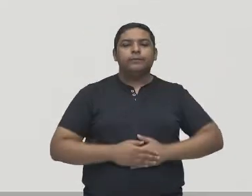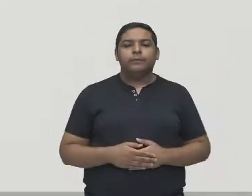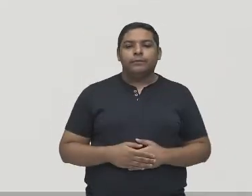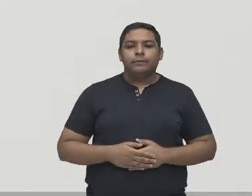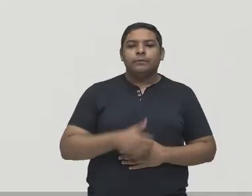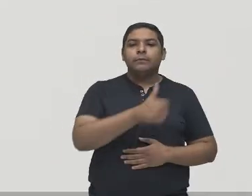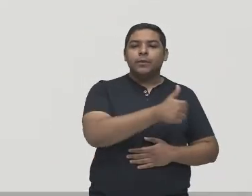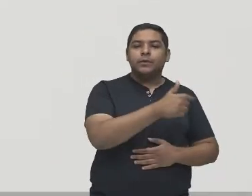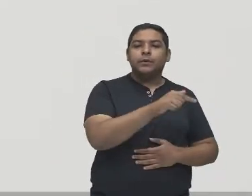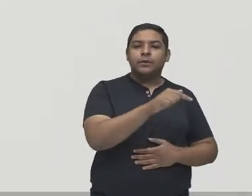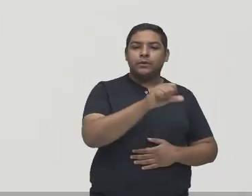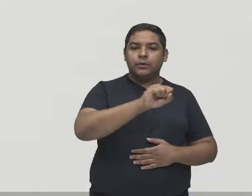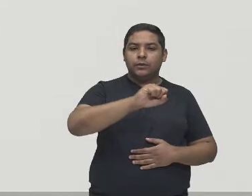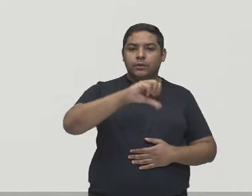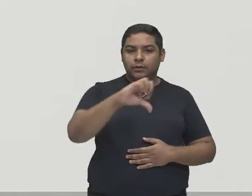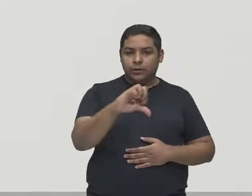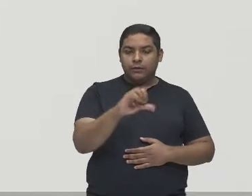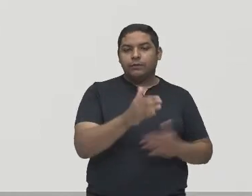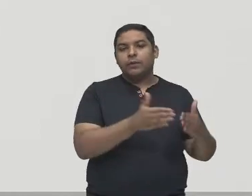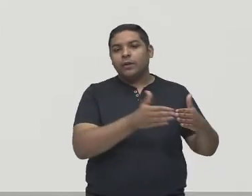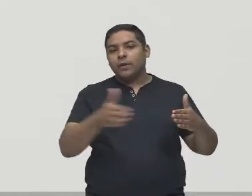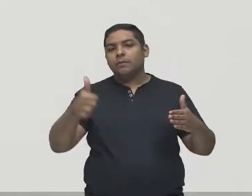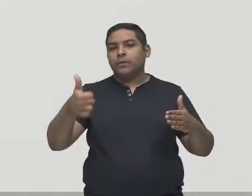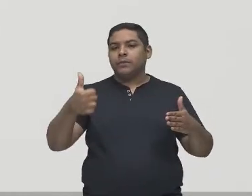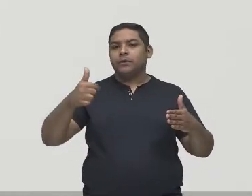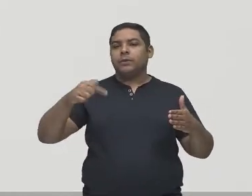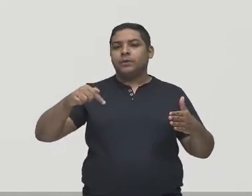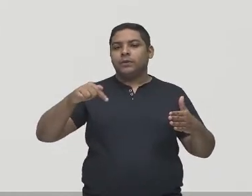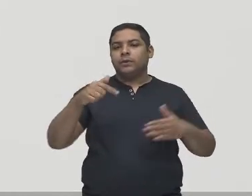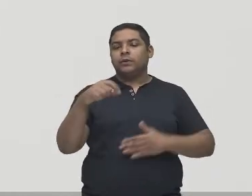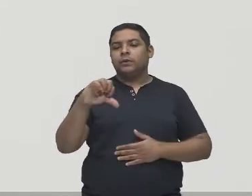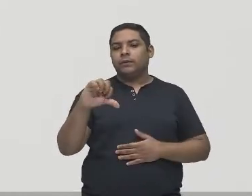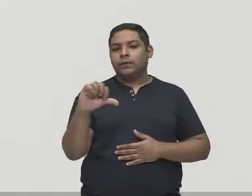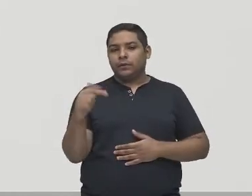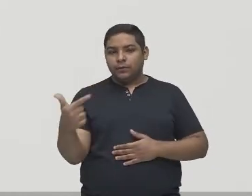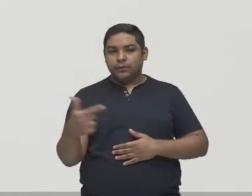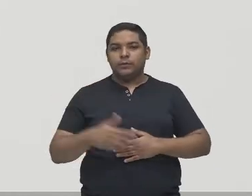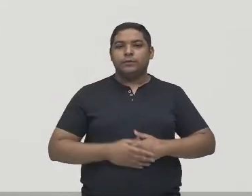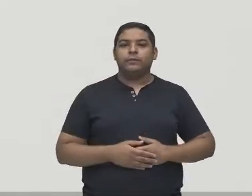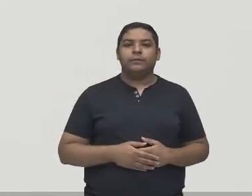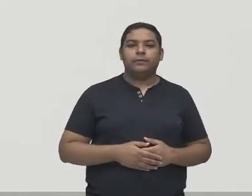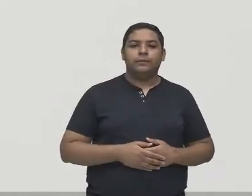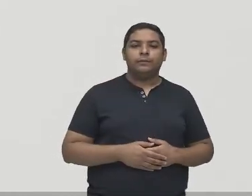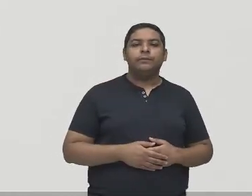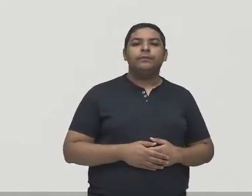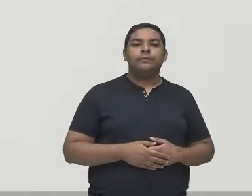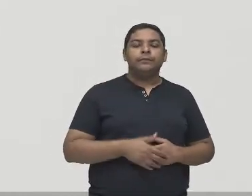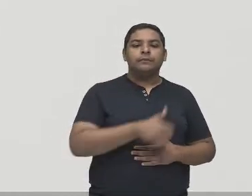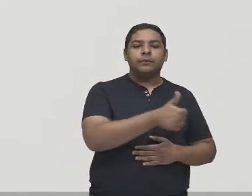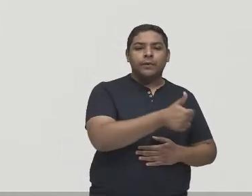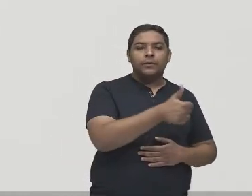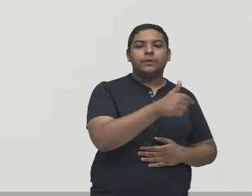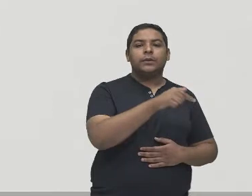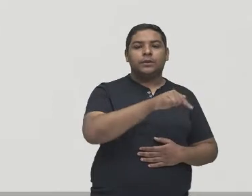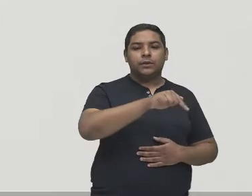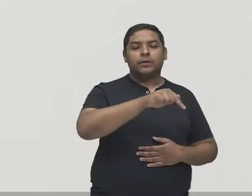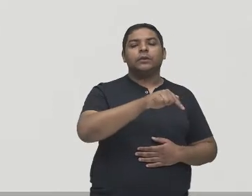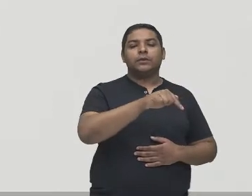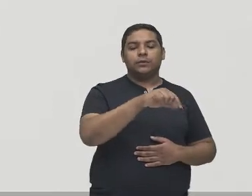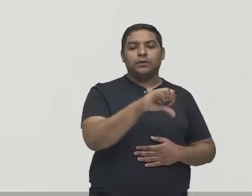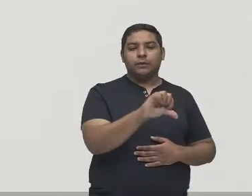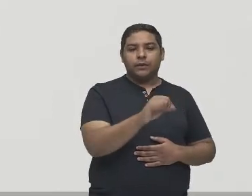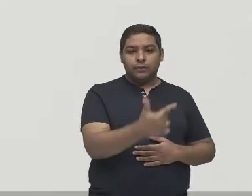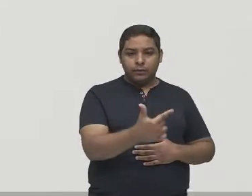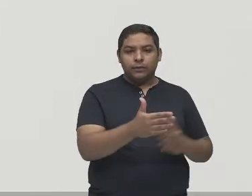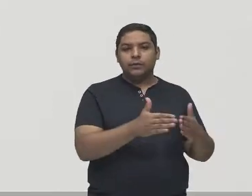Bastilha, até 1792. A segunda fase, que vai de 792 a 794, que é chamada de Convenção, e nela